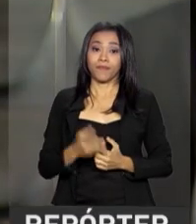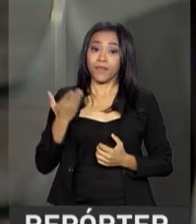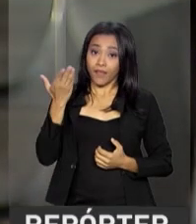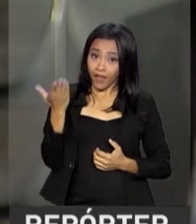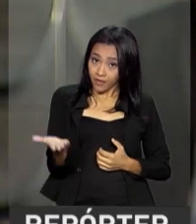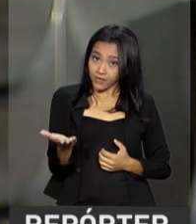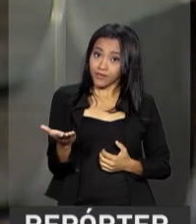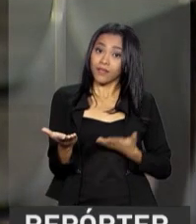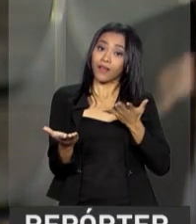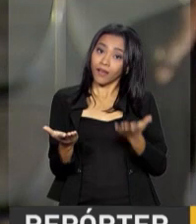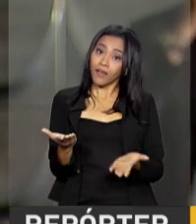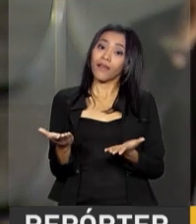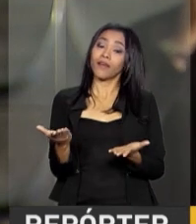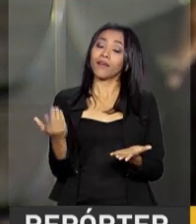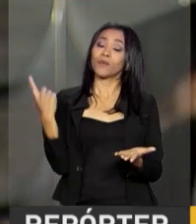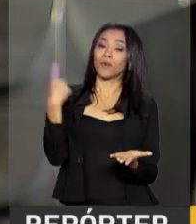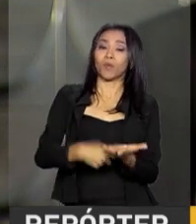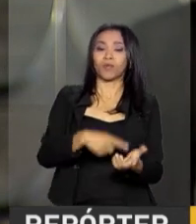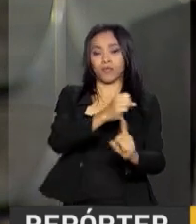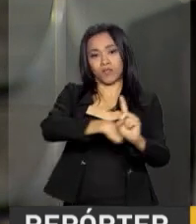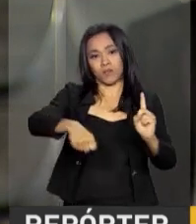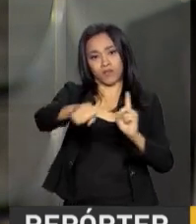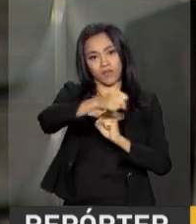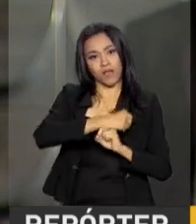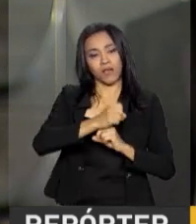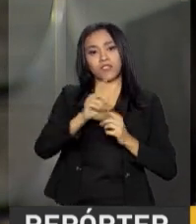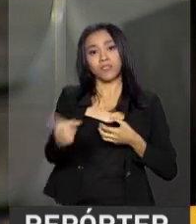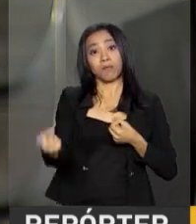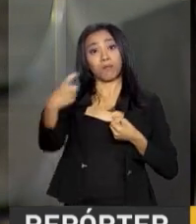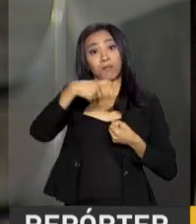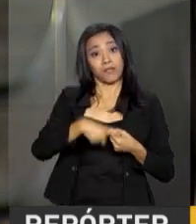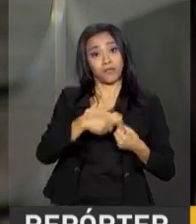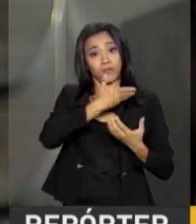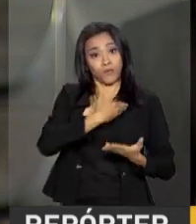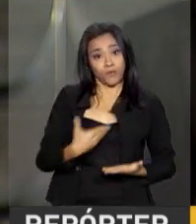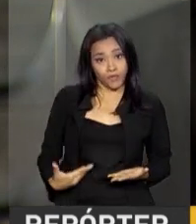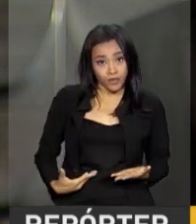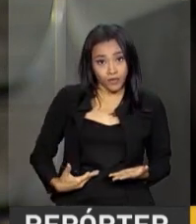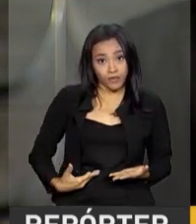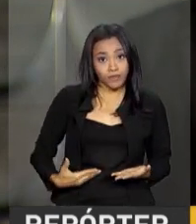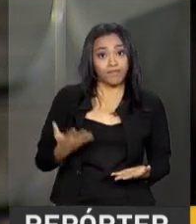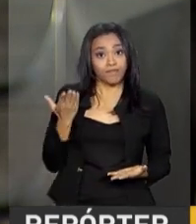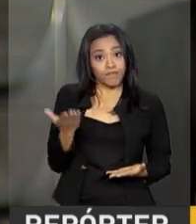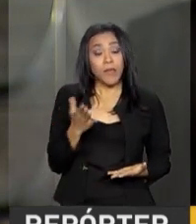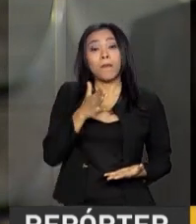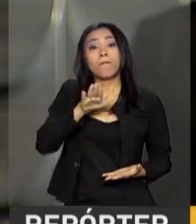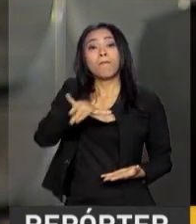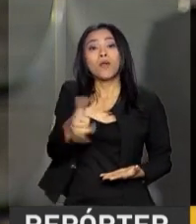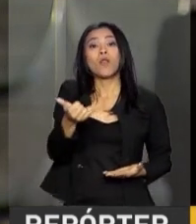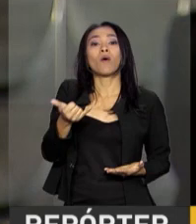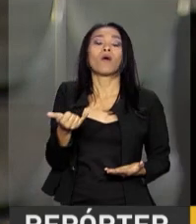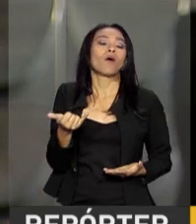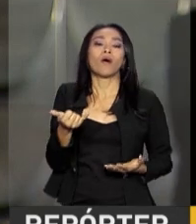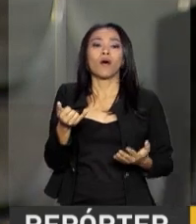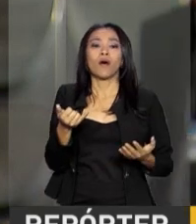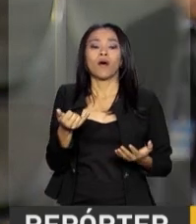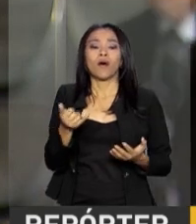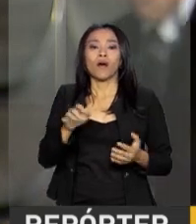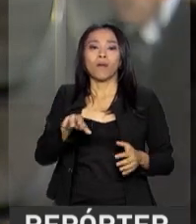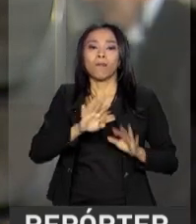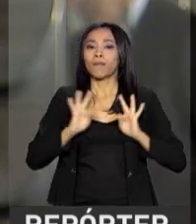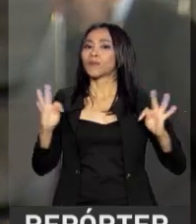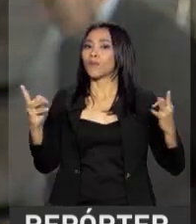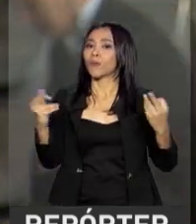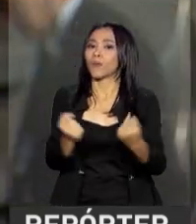essencial da sociedade civil em parceria com o estado prover melhor oportunidade a todos isto da